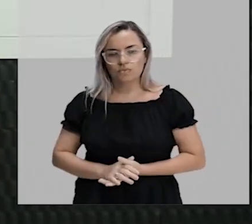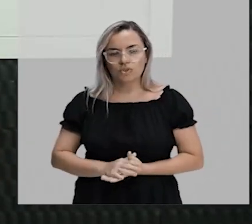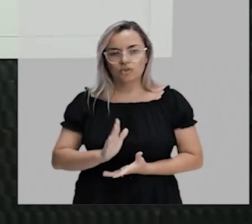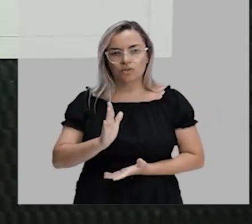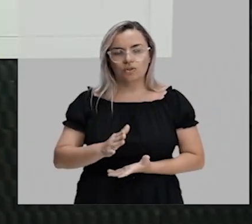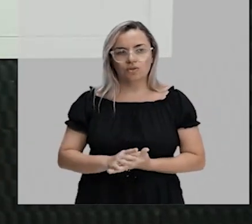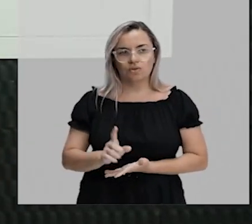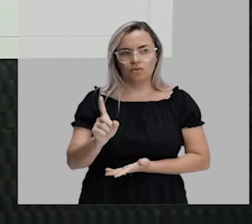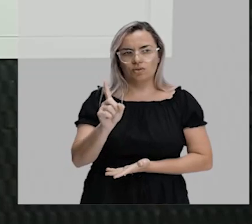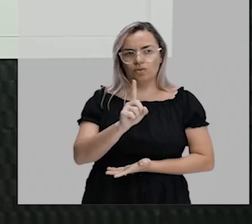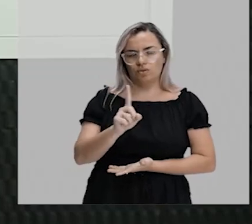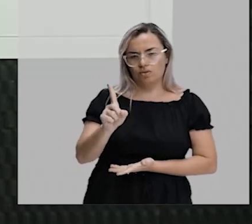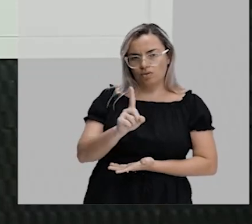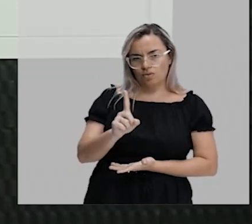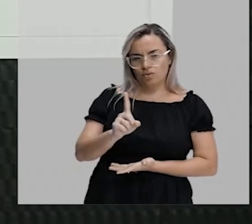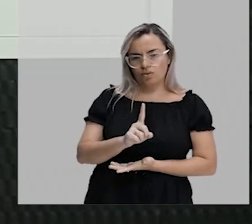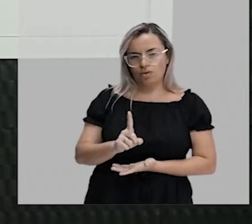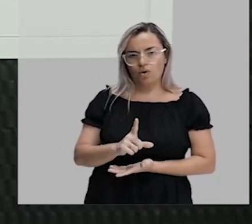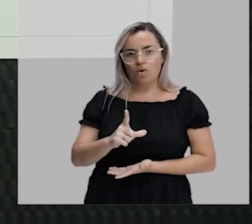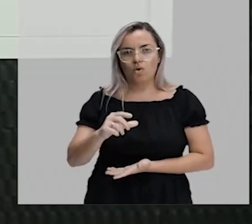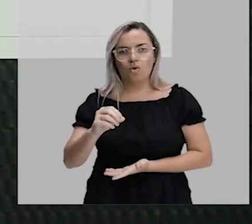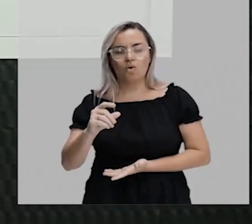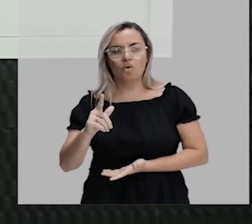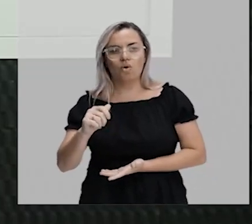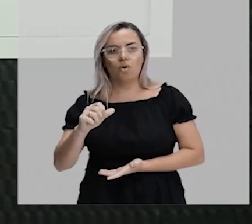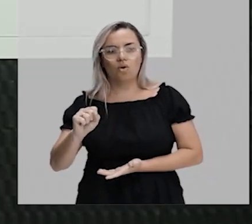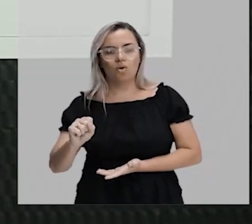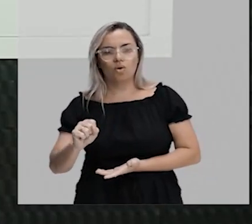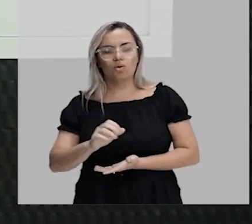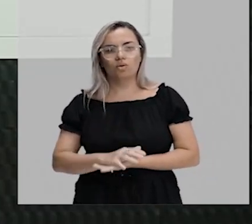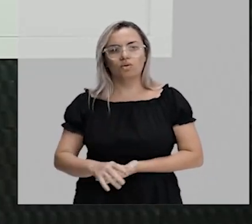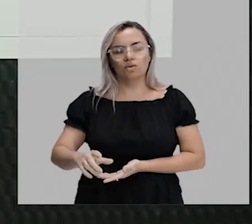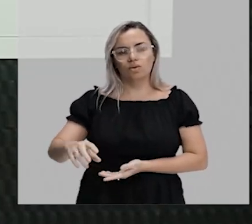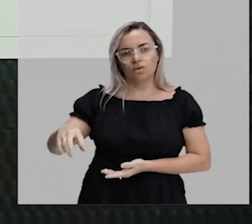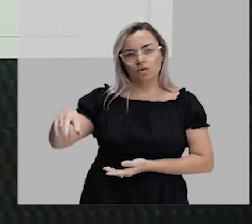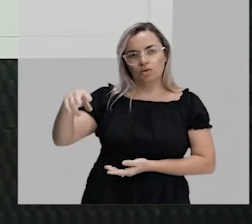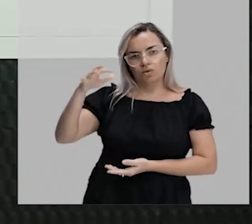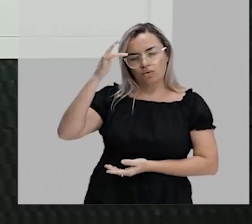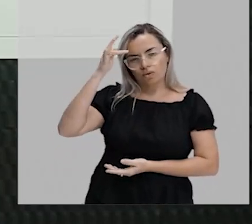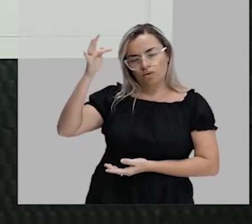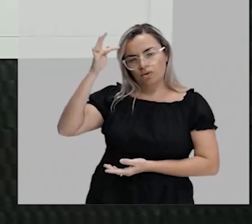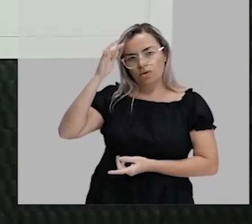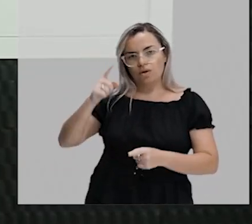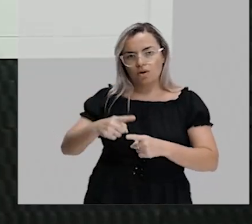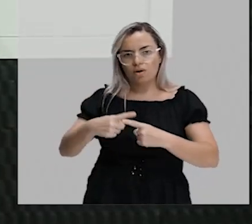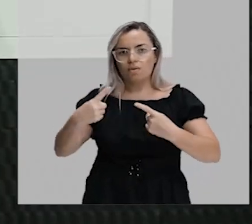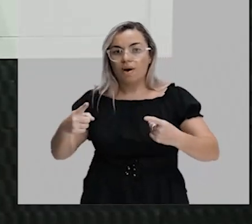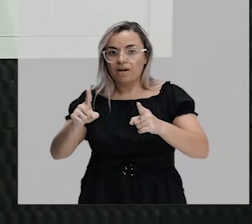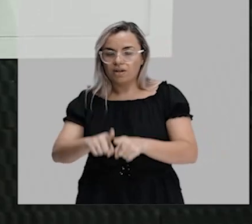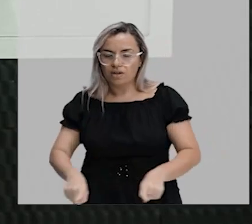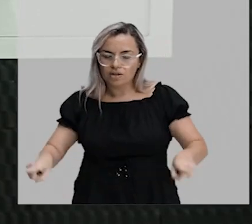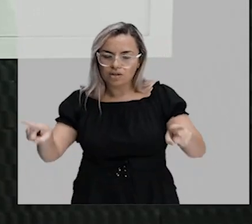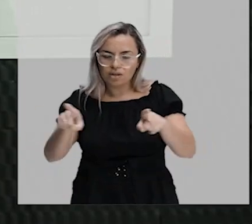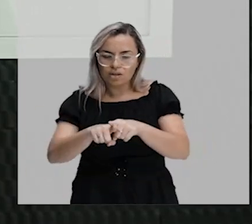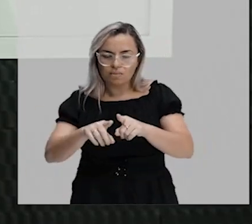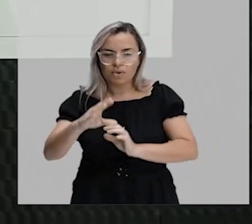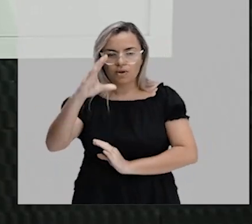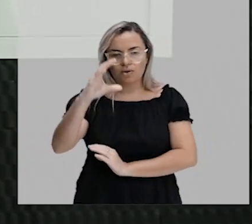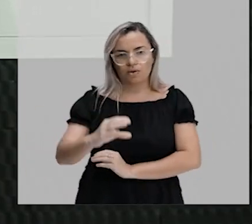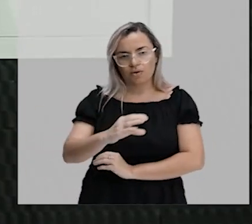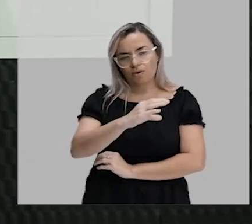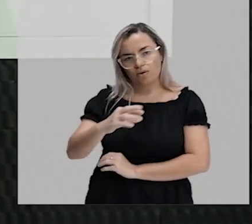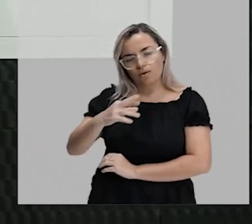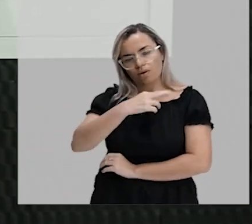mais apenas o logos filosófico da Hélade grego, mas o cristianismo como religião